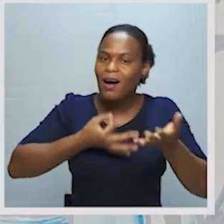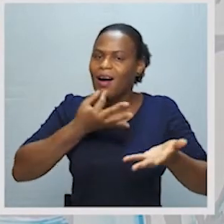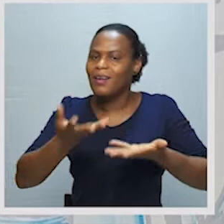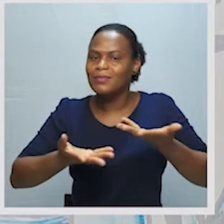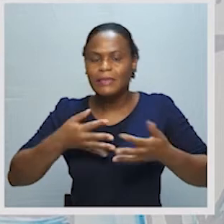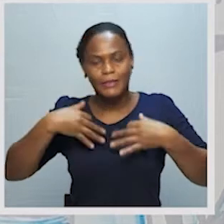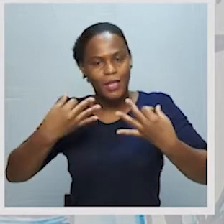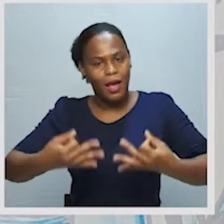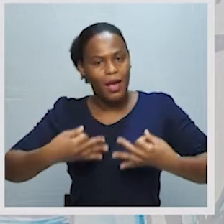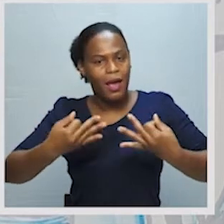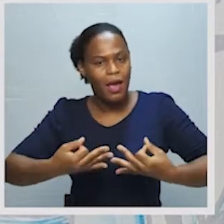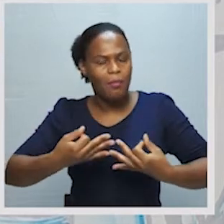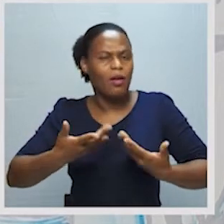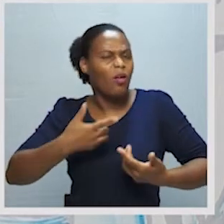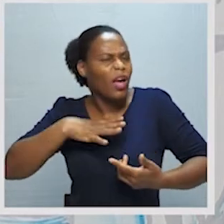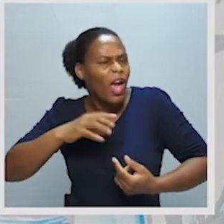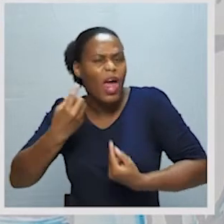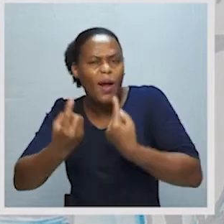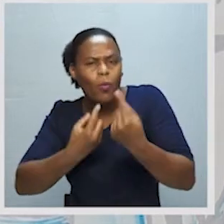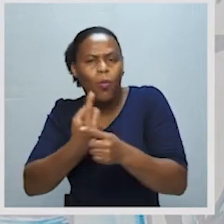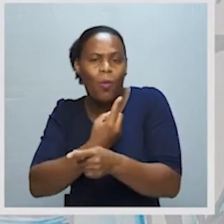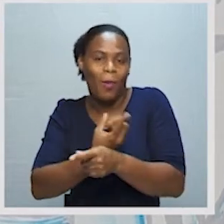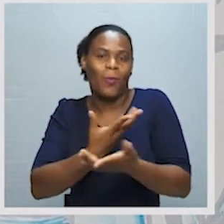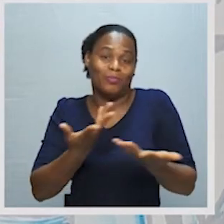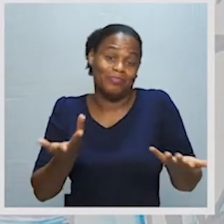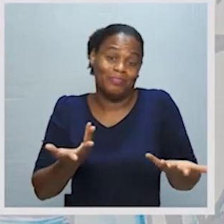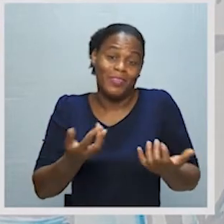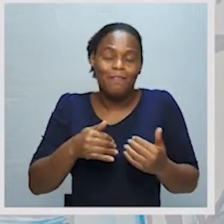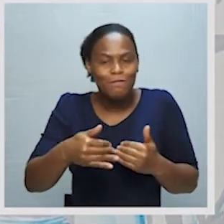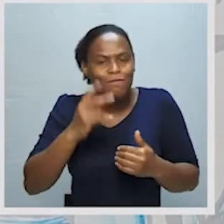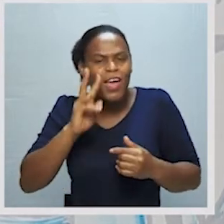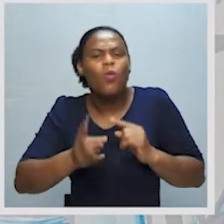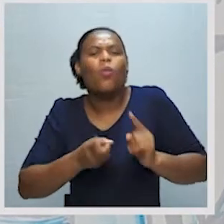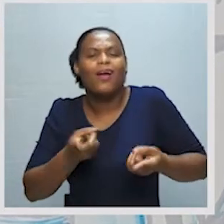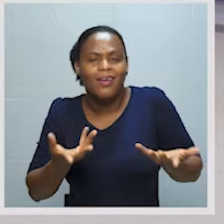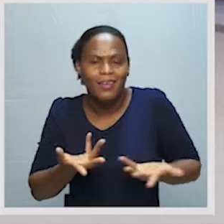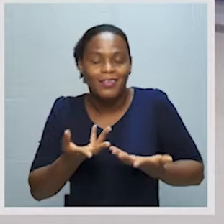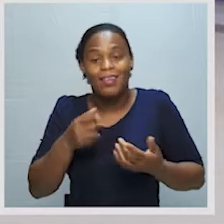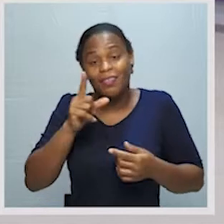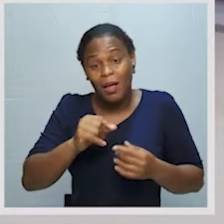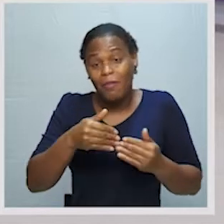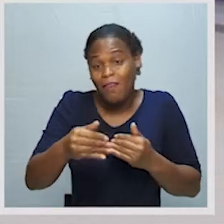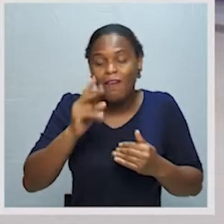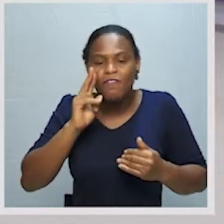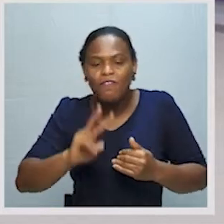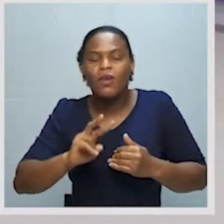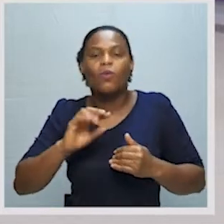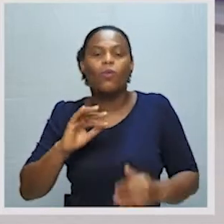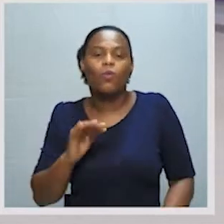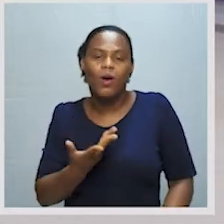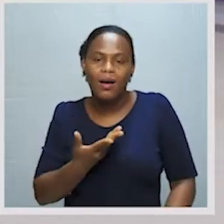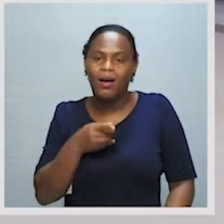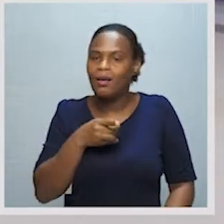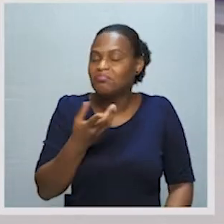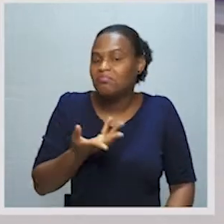temos sempre uma intenção. Então vamos ver o que é isto e depois vamos aqui também ver